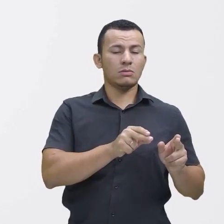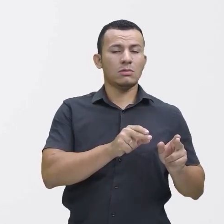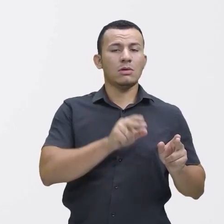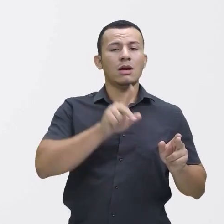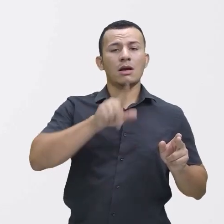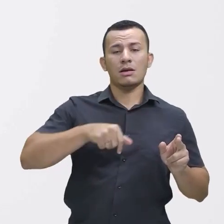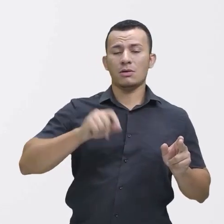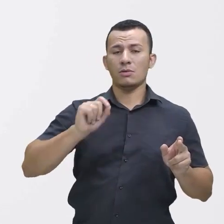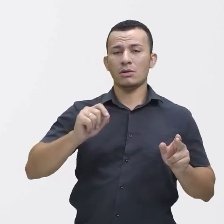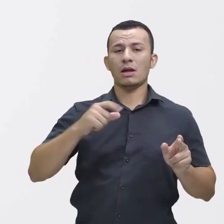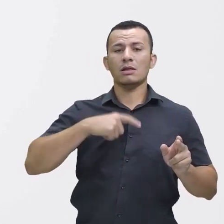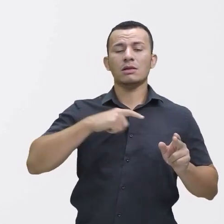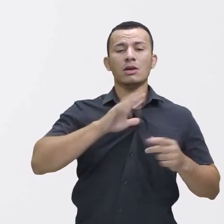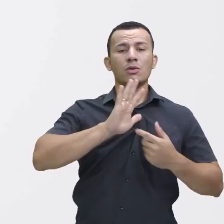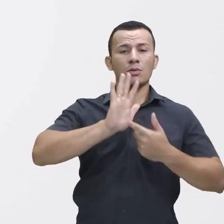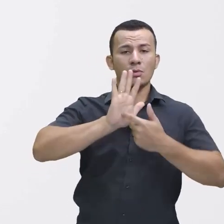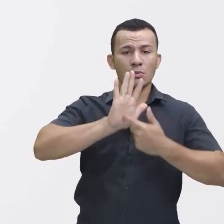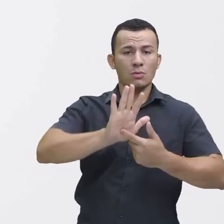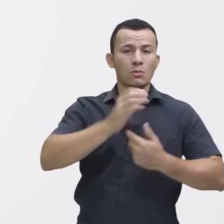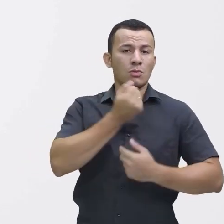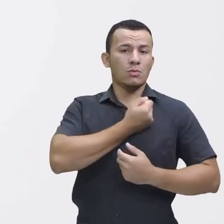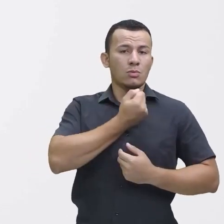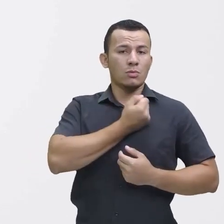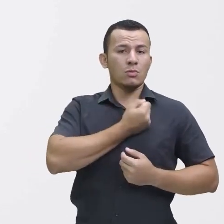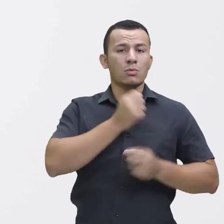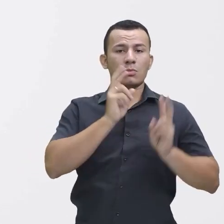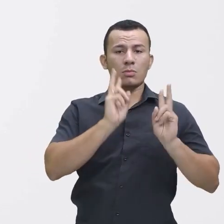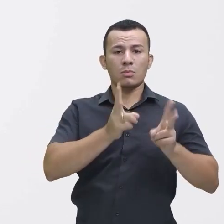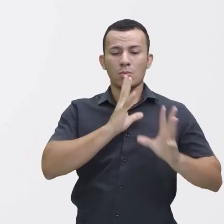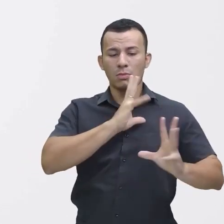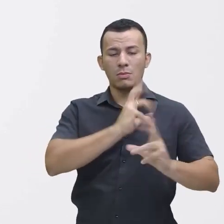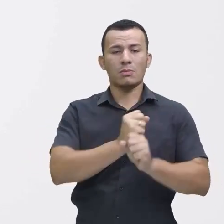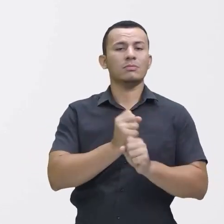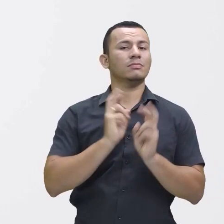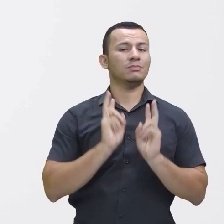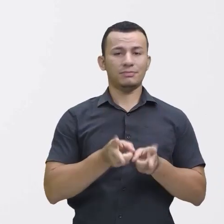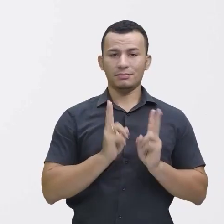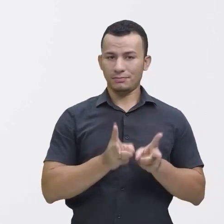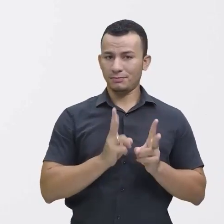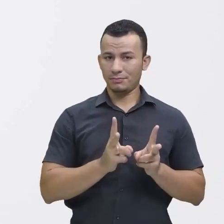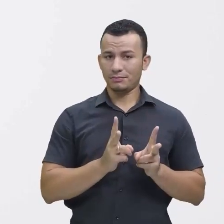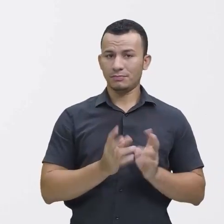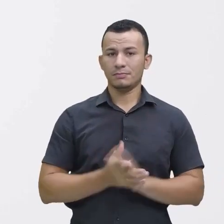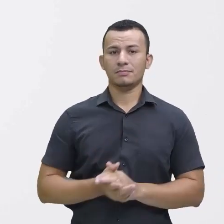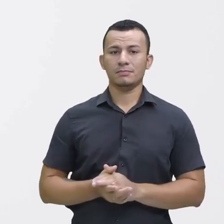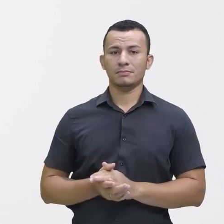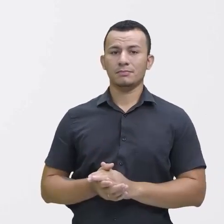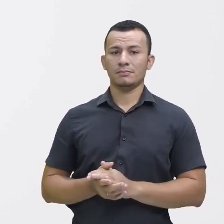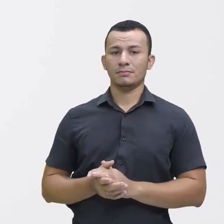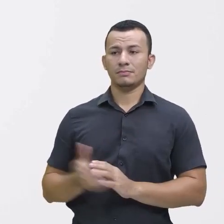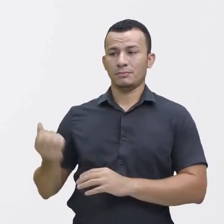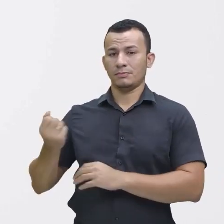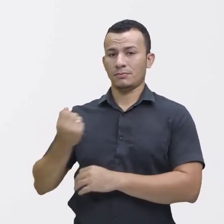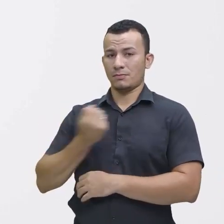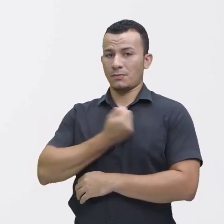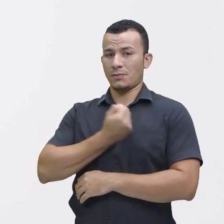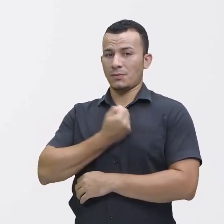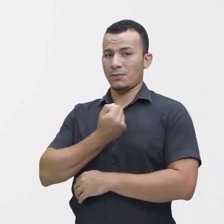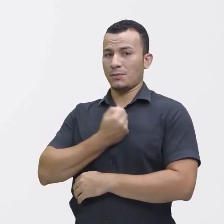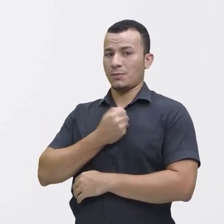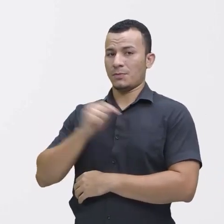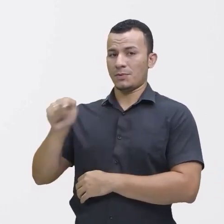são aquelas que apresentam o mesmo resultado. E sentença com